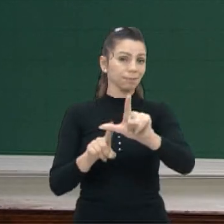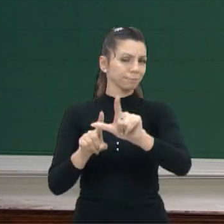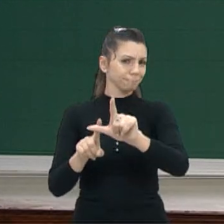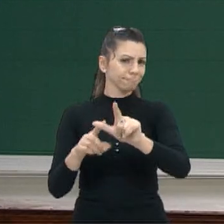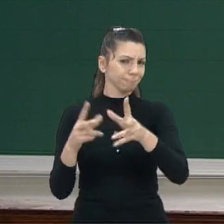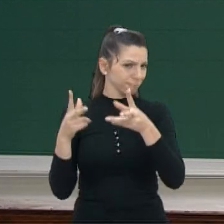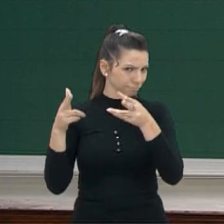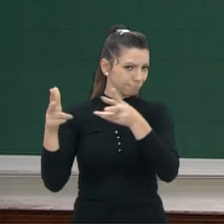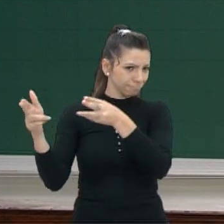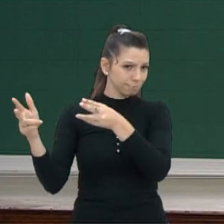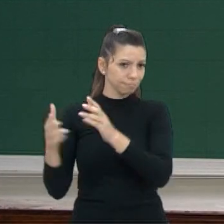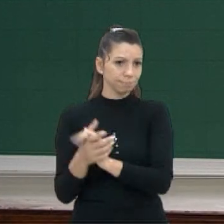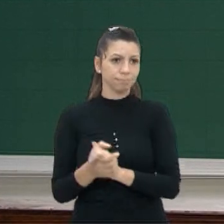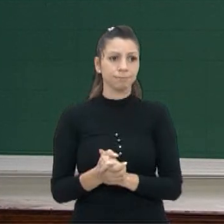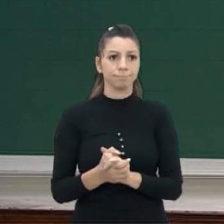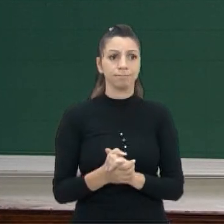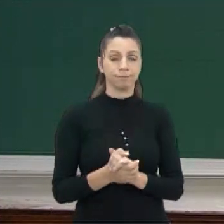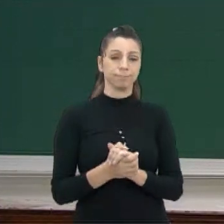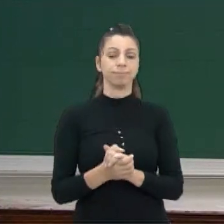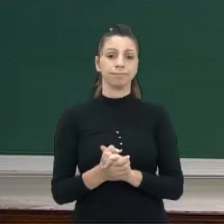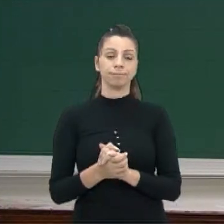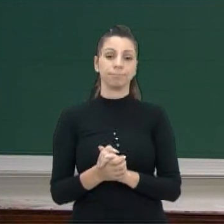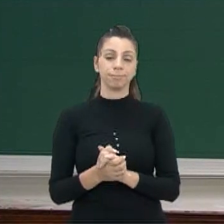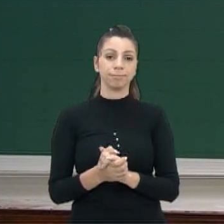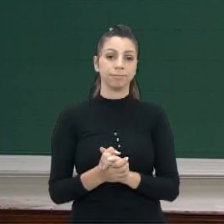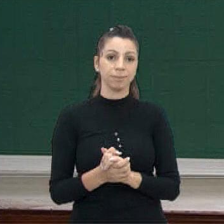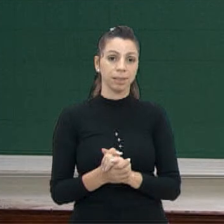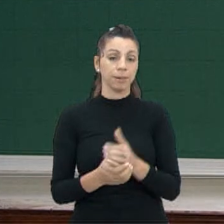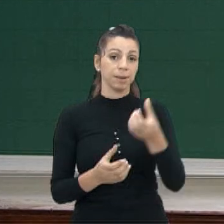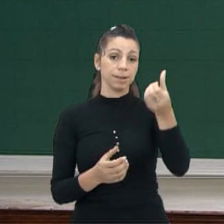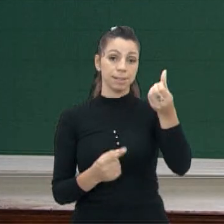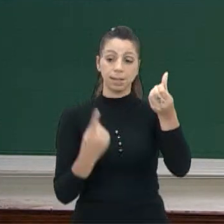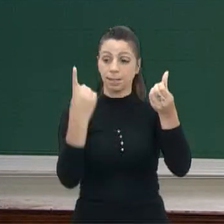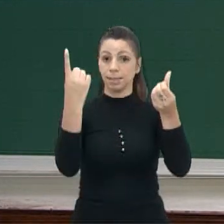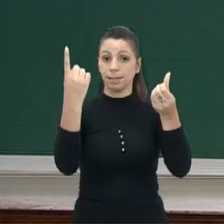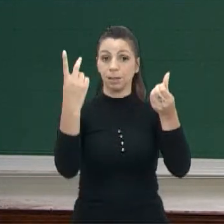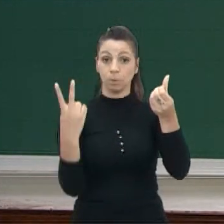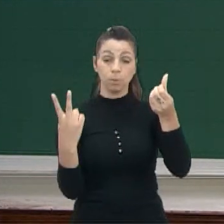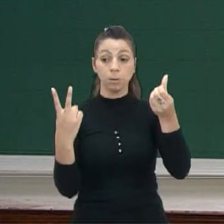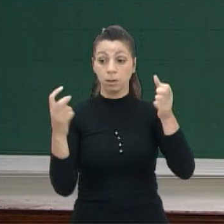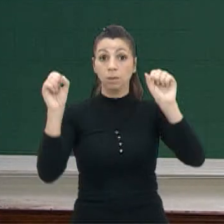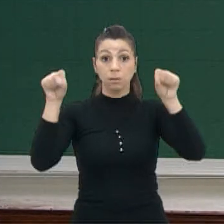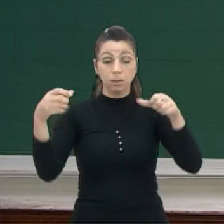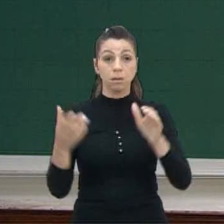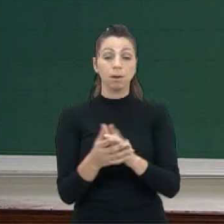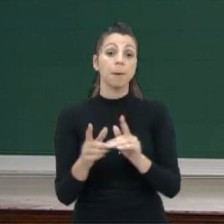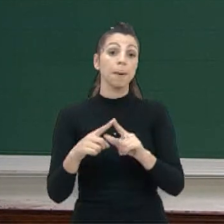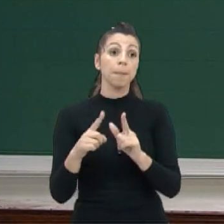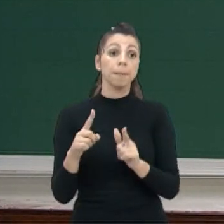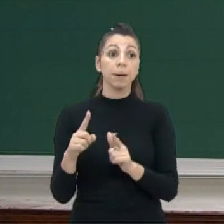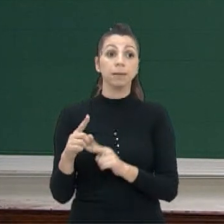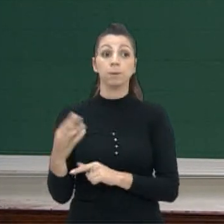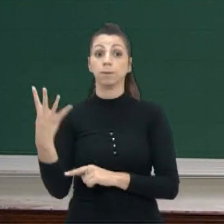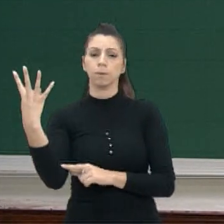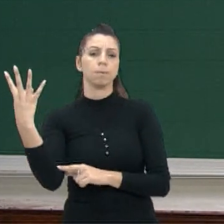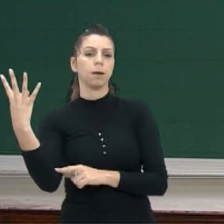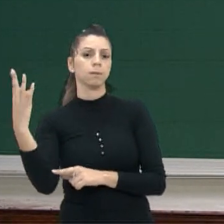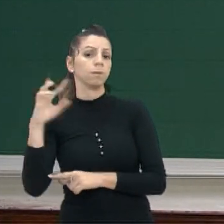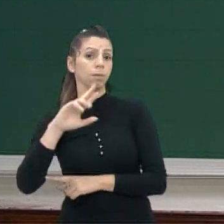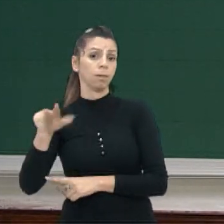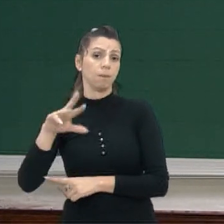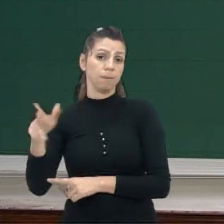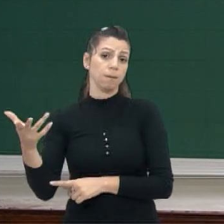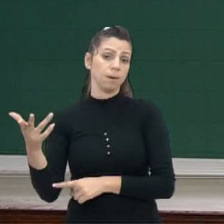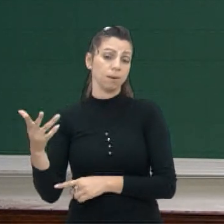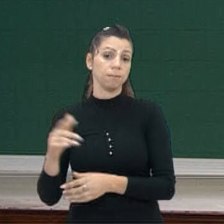Depende. Os dois primeiros? Sim. Mas o último? O último não é a mesma. E daí, o que a gente faz?